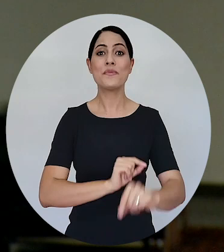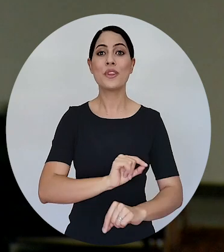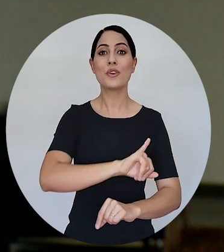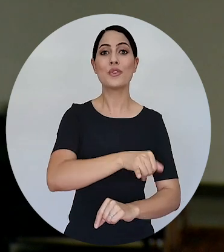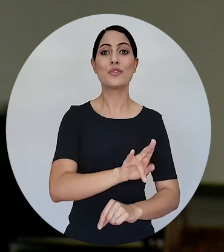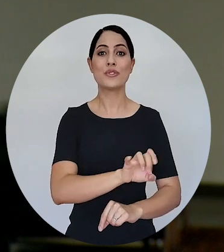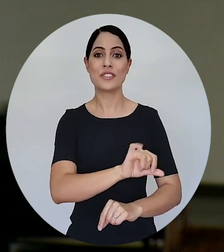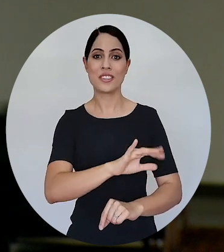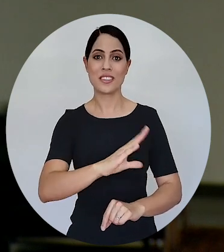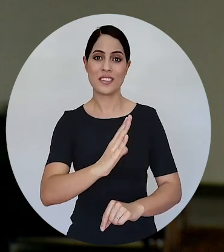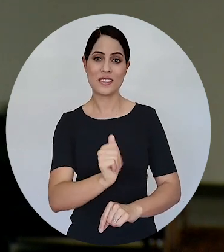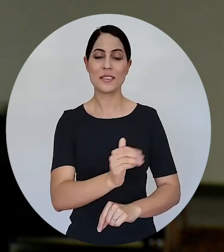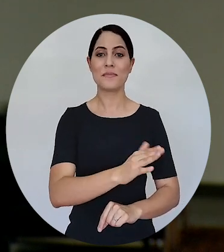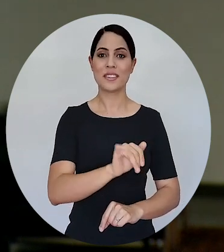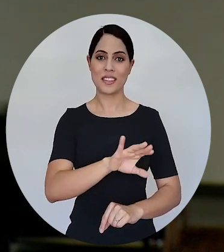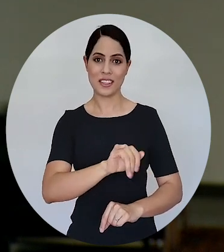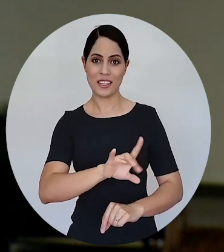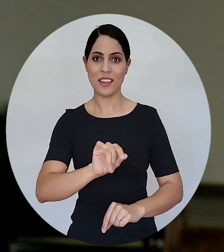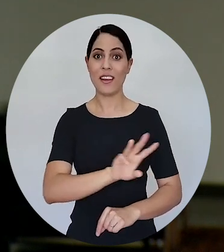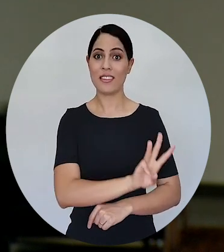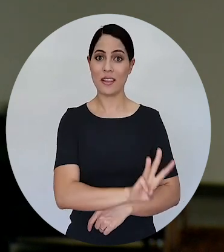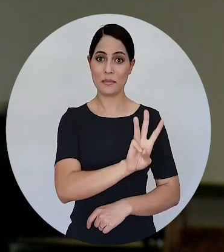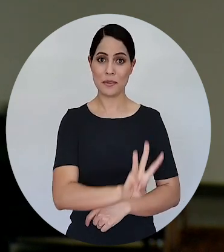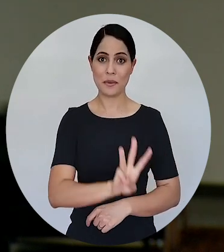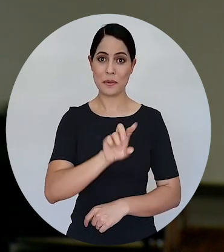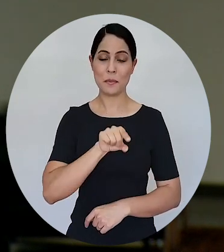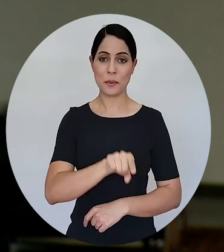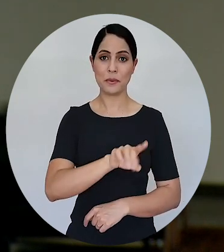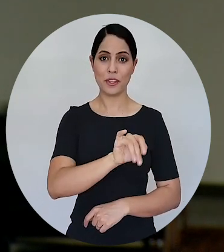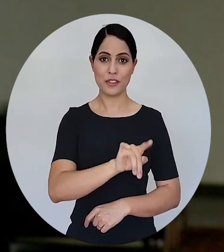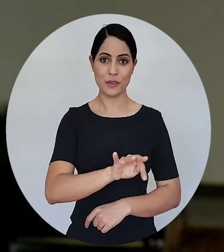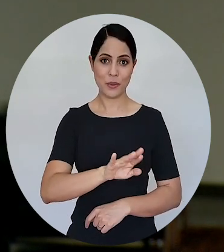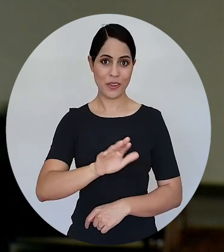o site da revista Justiça e Cidadania em